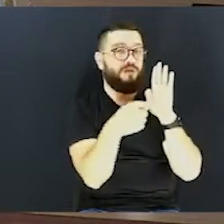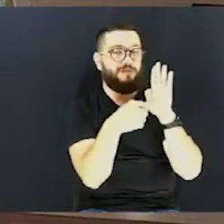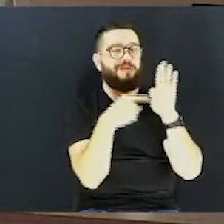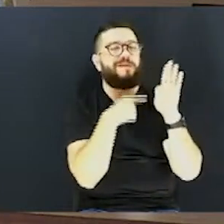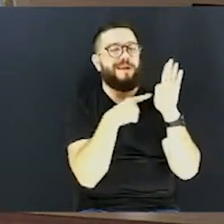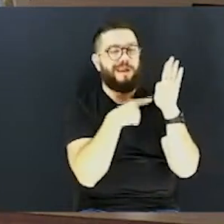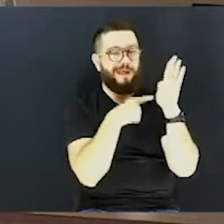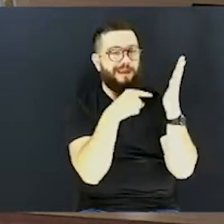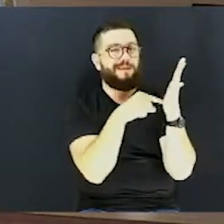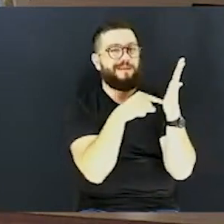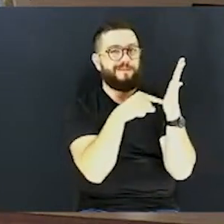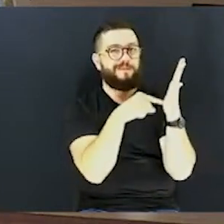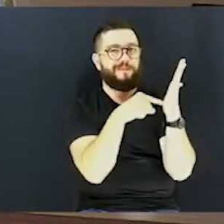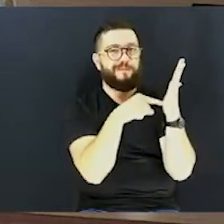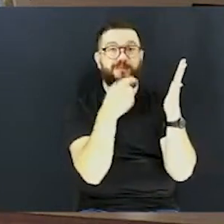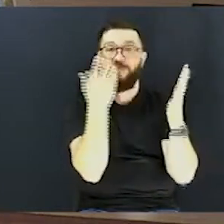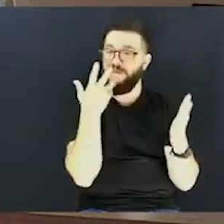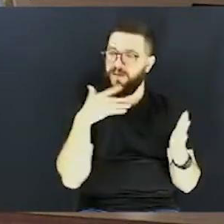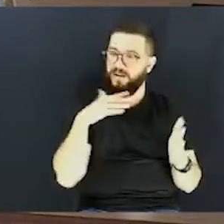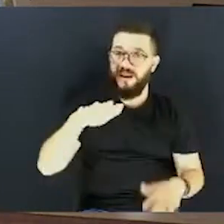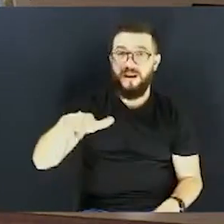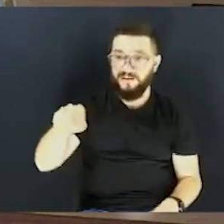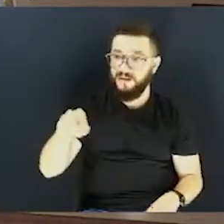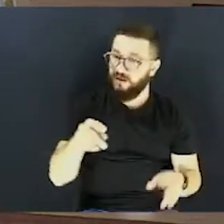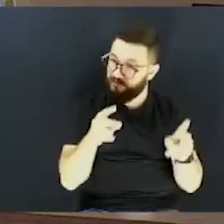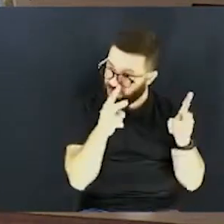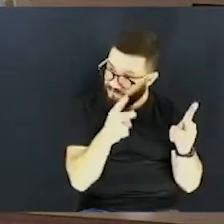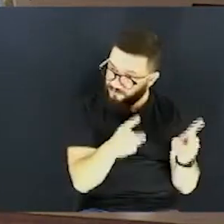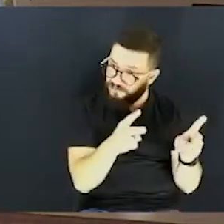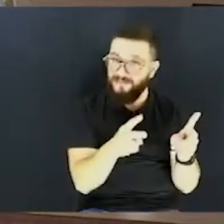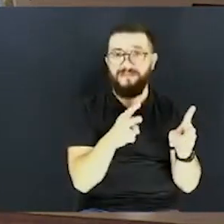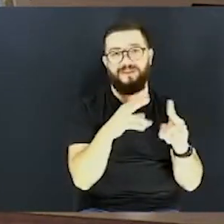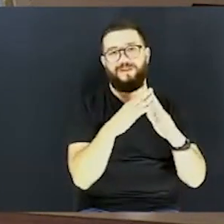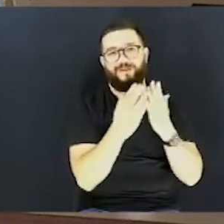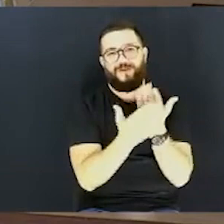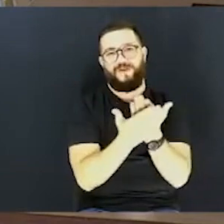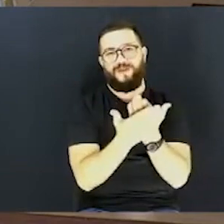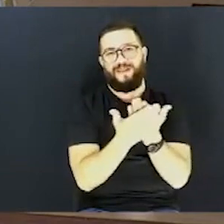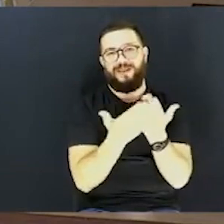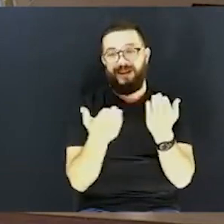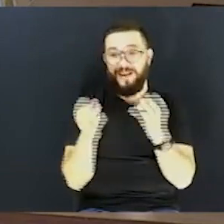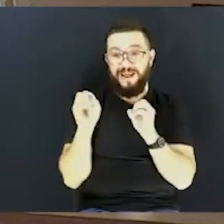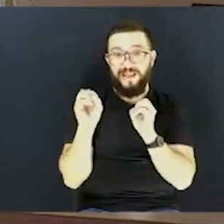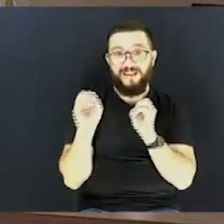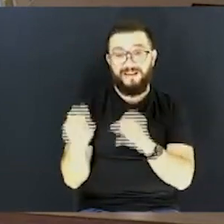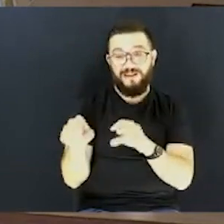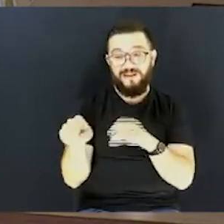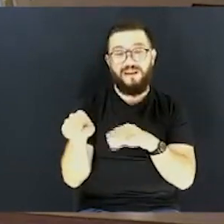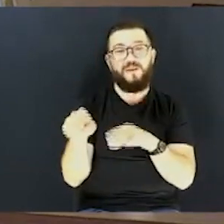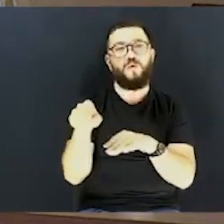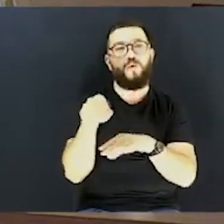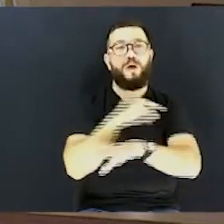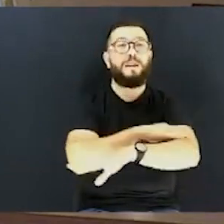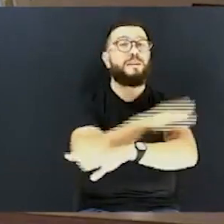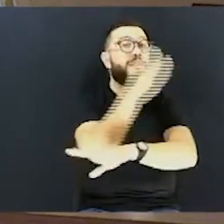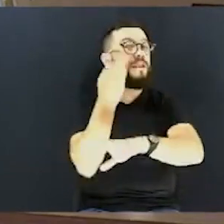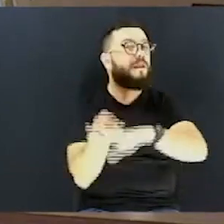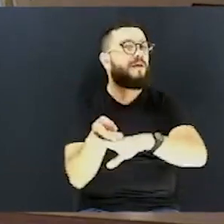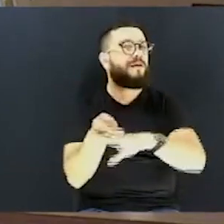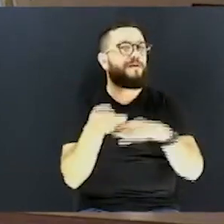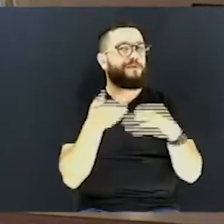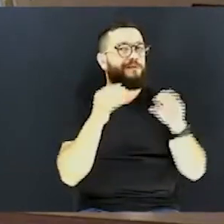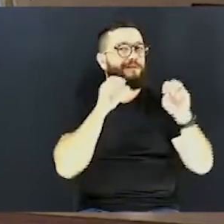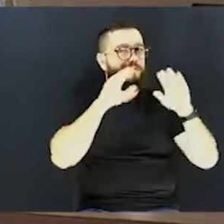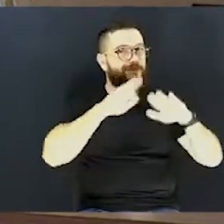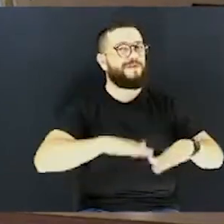fazer com que a criança fique mais tempo na escola, ou seja, oferecer educação integral. Mais uma vez, eu gosto de falar bastante